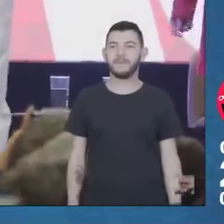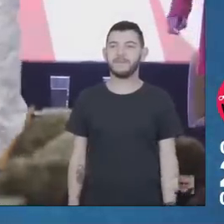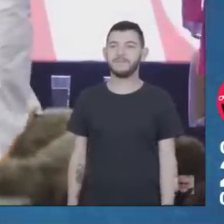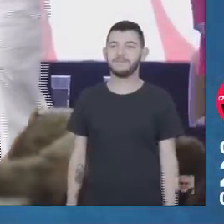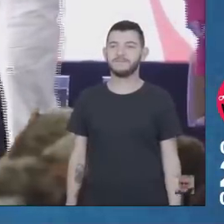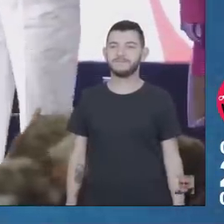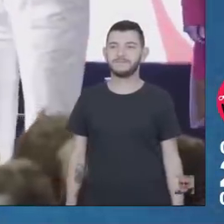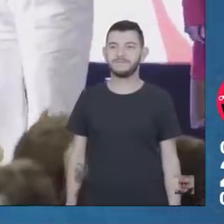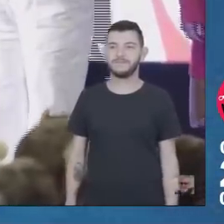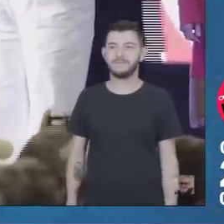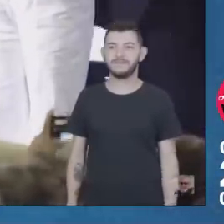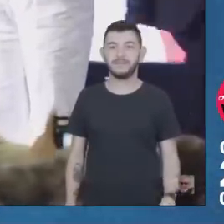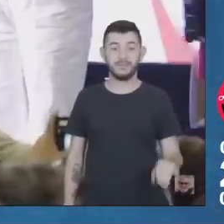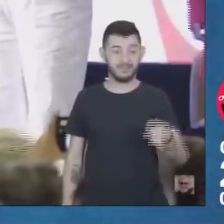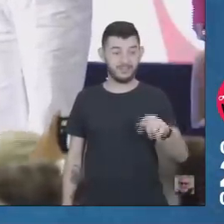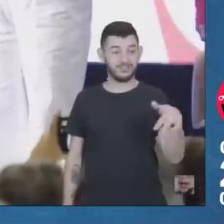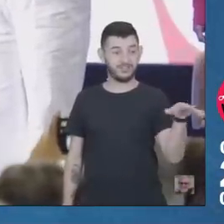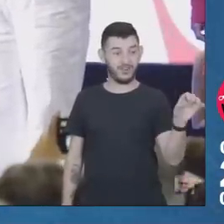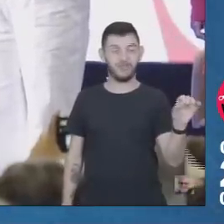João?